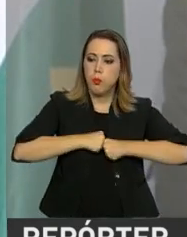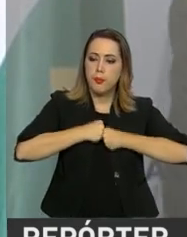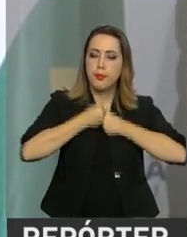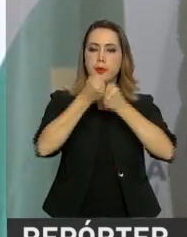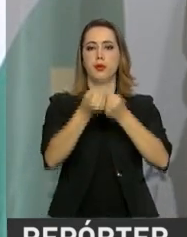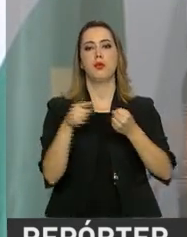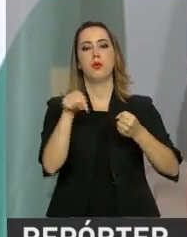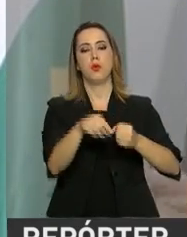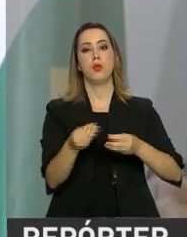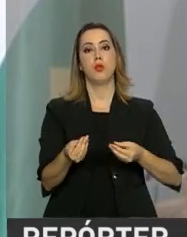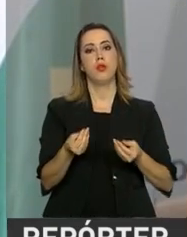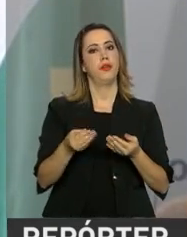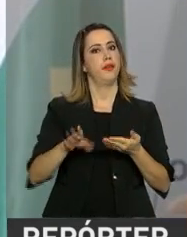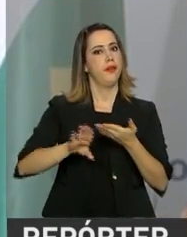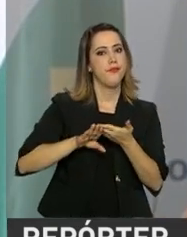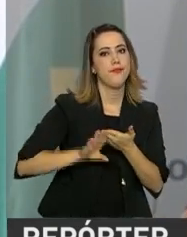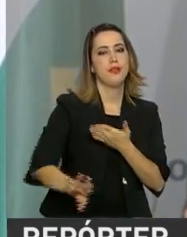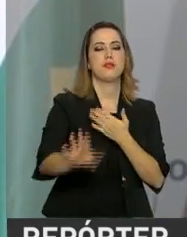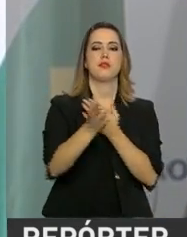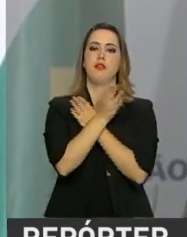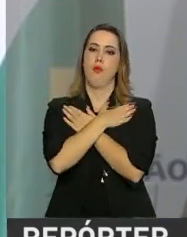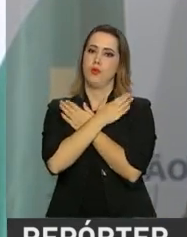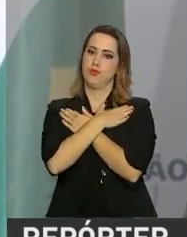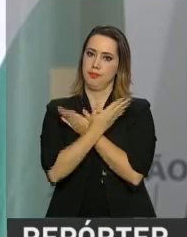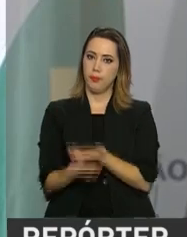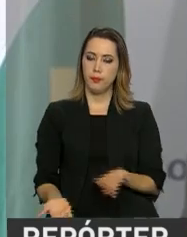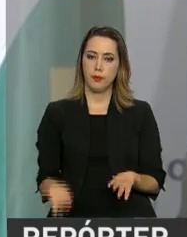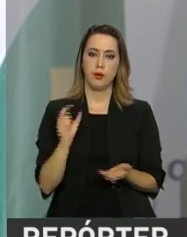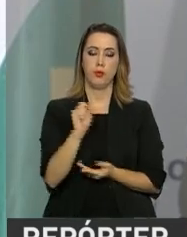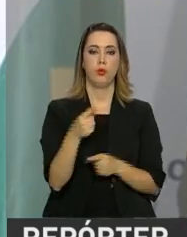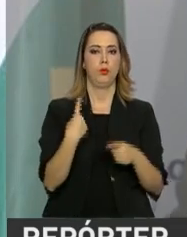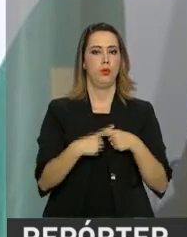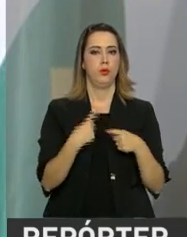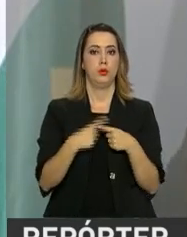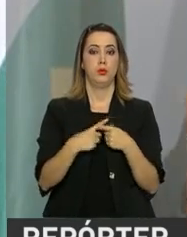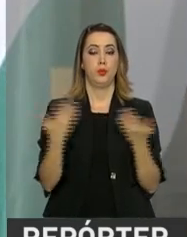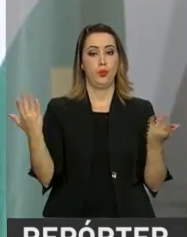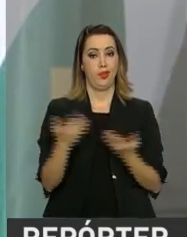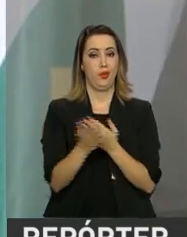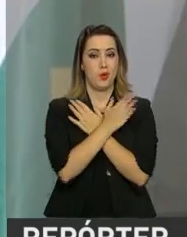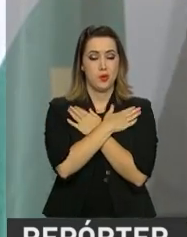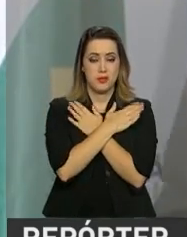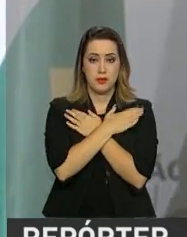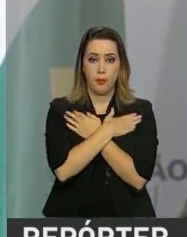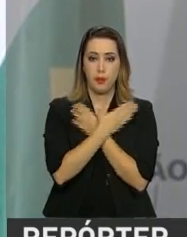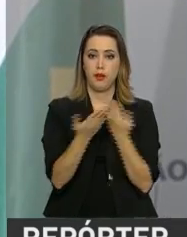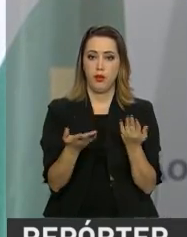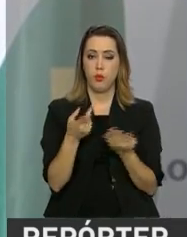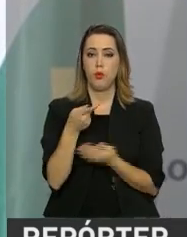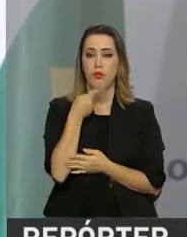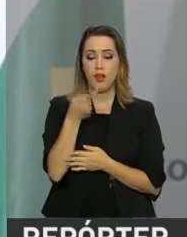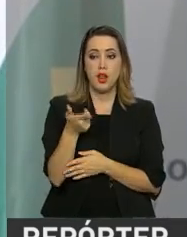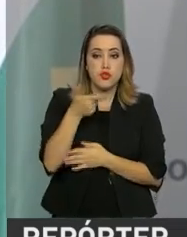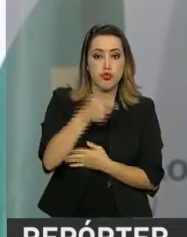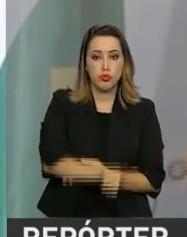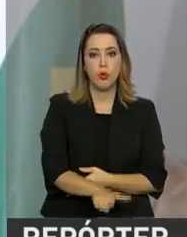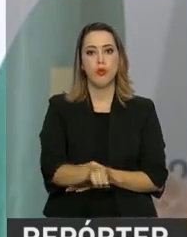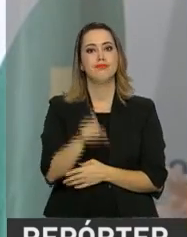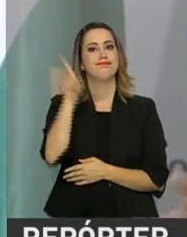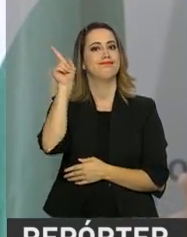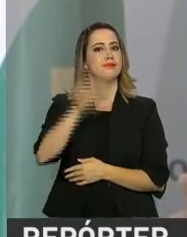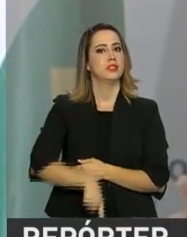do nosso governo é o combate ao desemprego Não é eh porque o desemprego volto a dizer é é uma das coisas mais